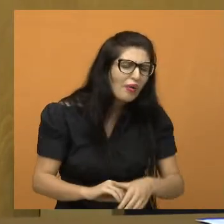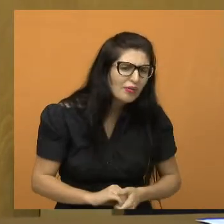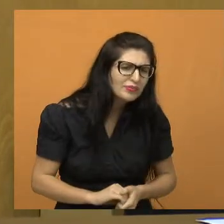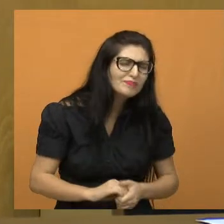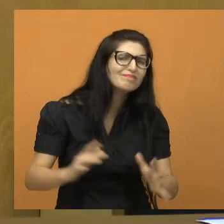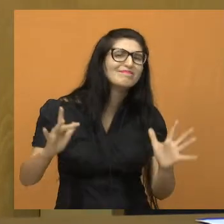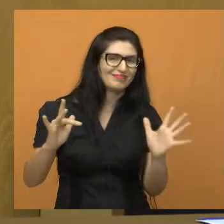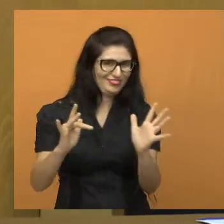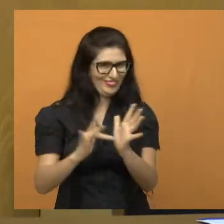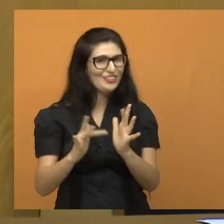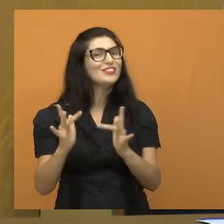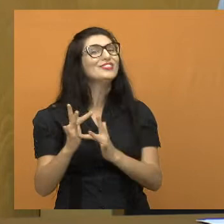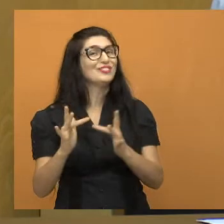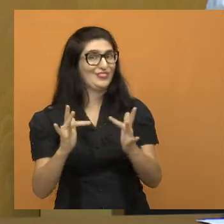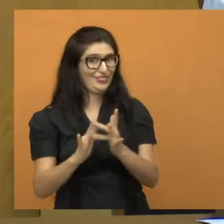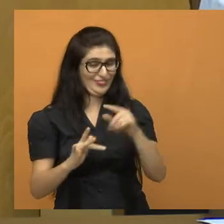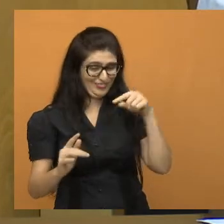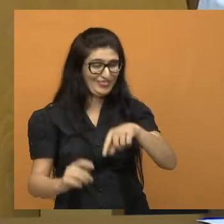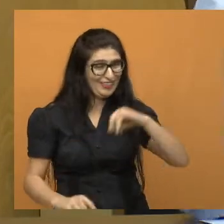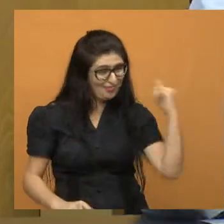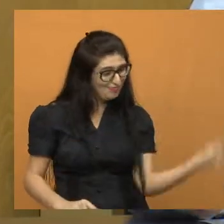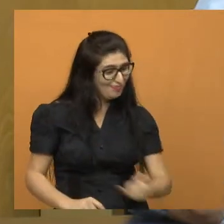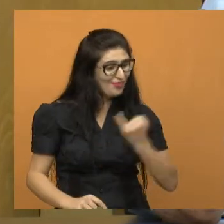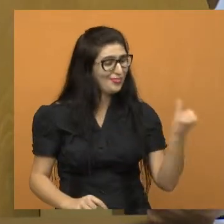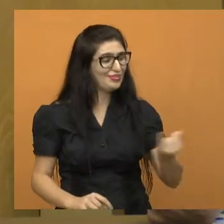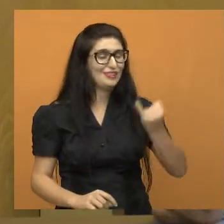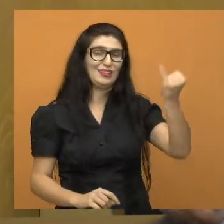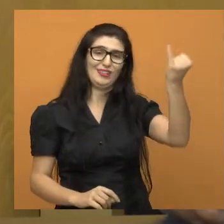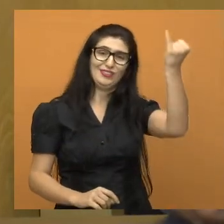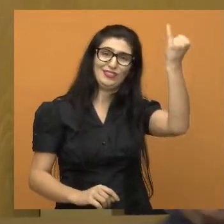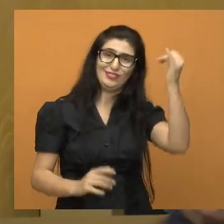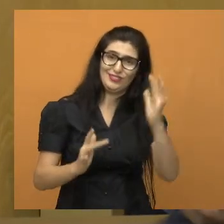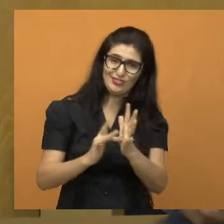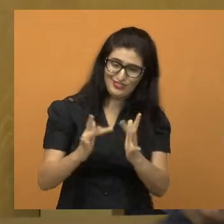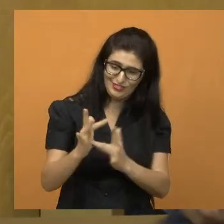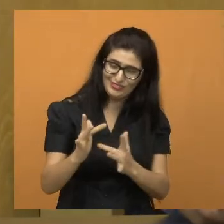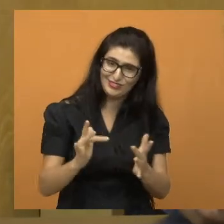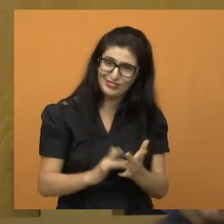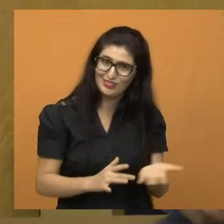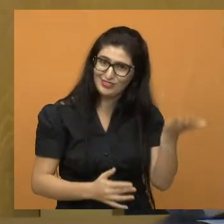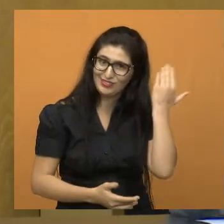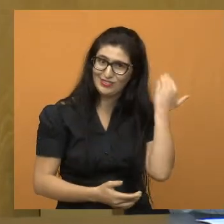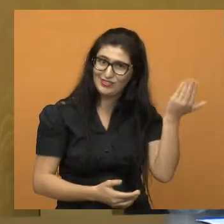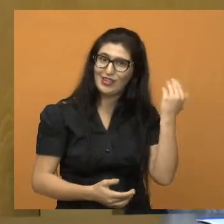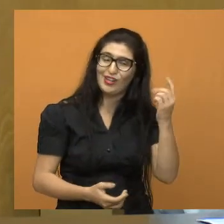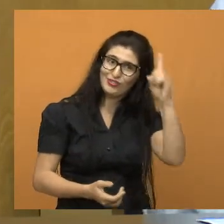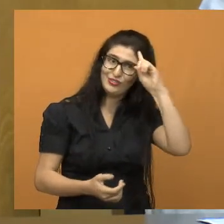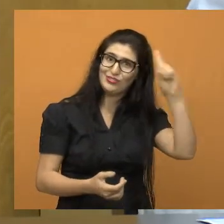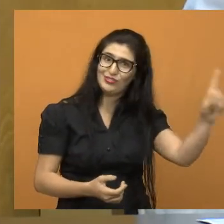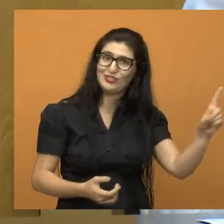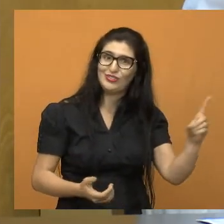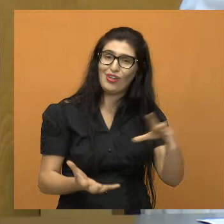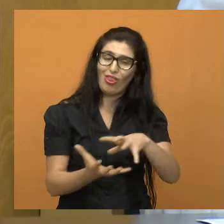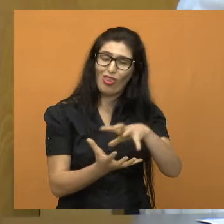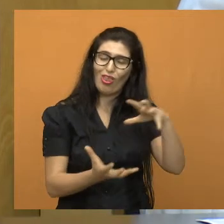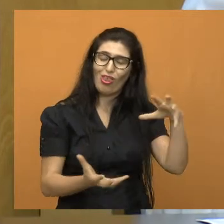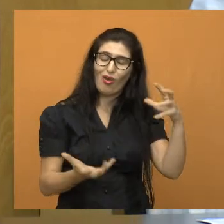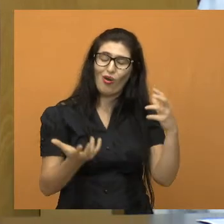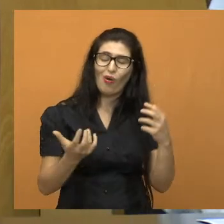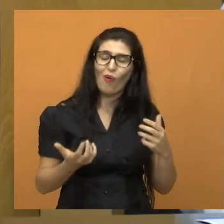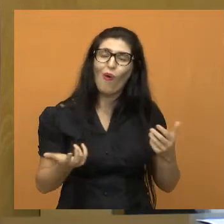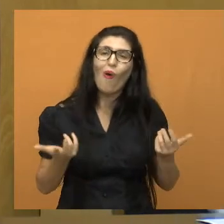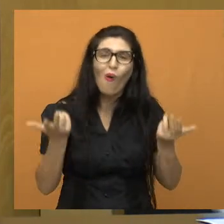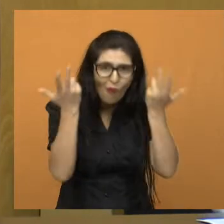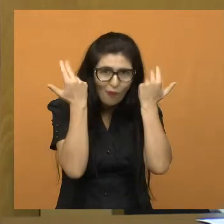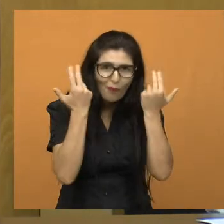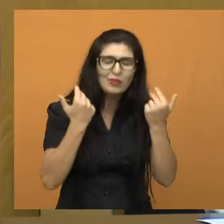chamado-se Jesus Cristo, que recentemente, dia 1º agora, celebramos na Páscoa. Qual foi o ato